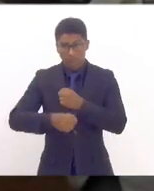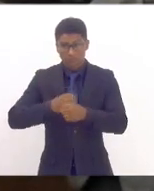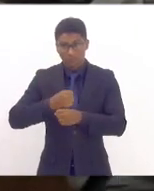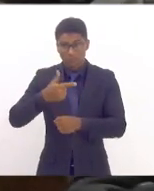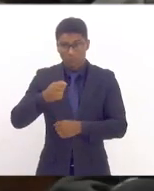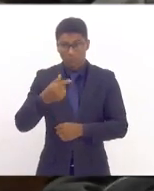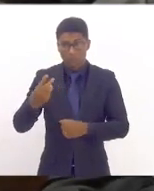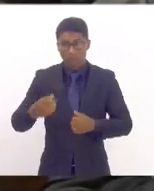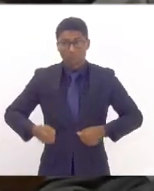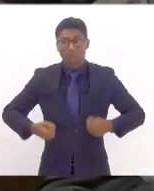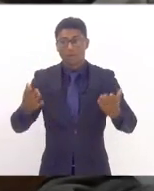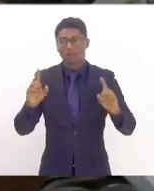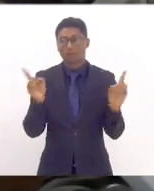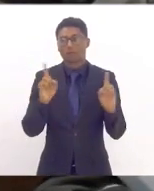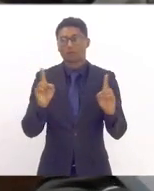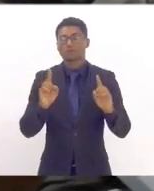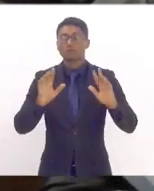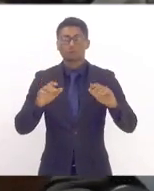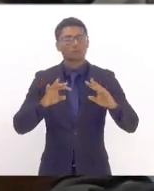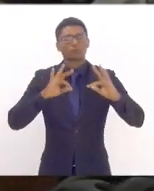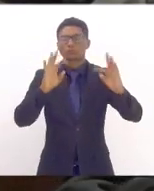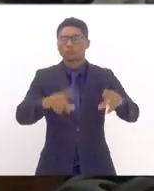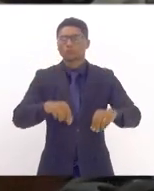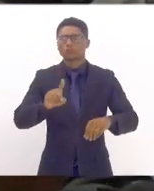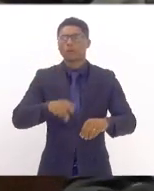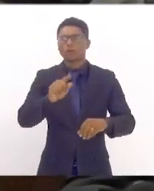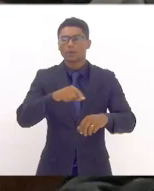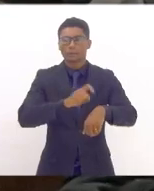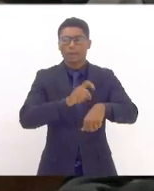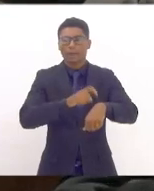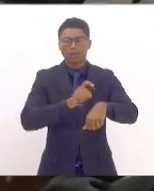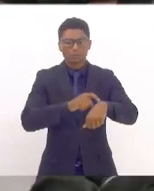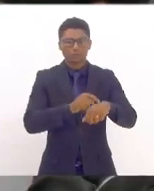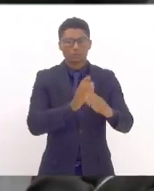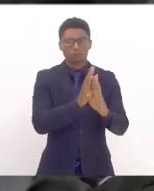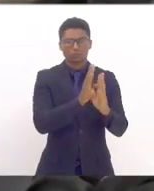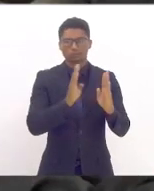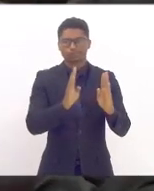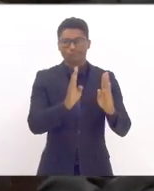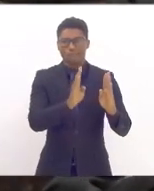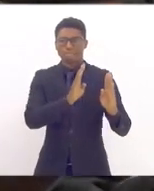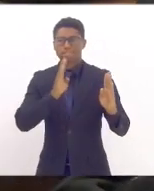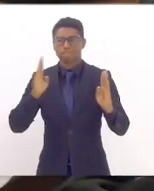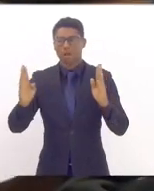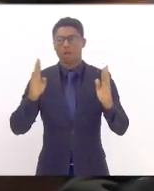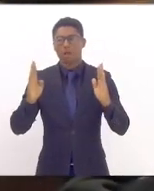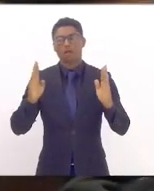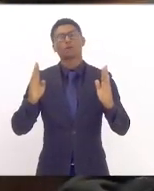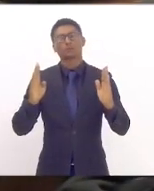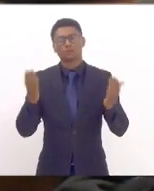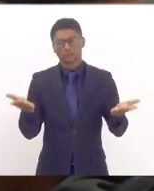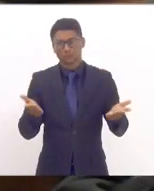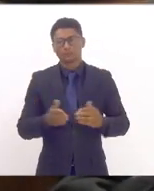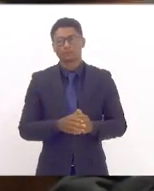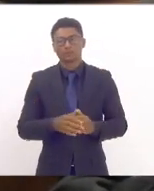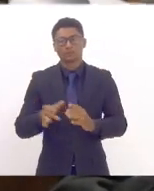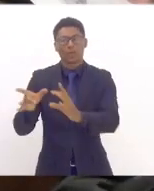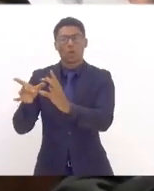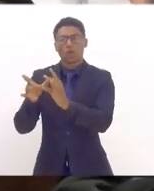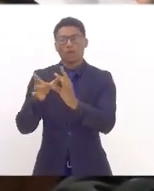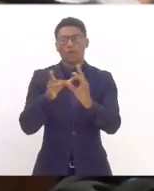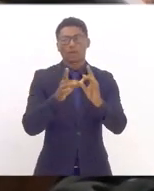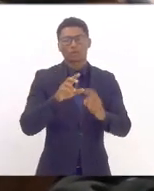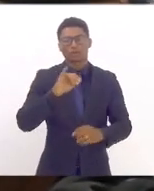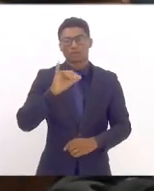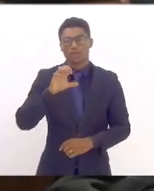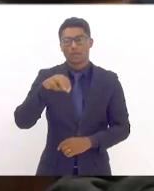todos são prorrogações de prazo com respaldo em convênio